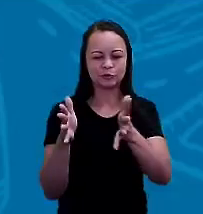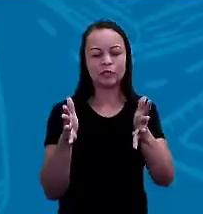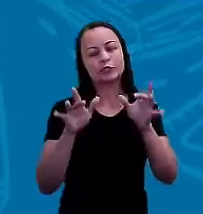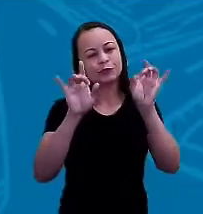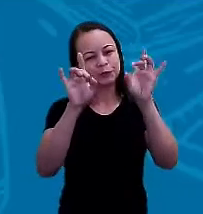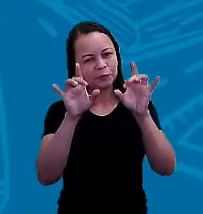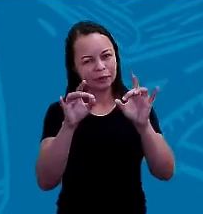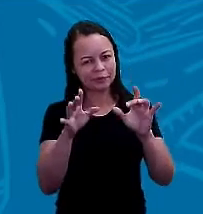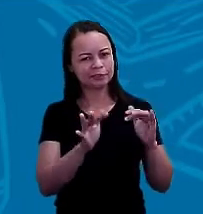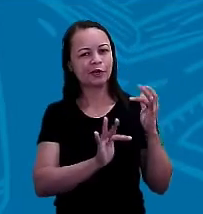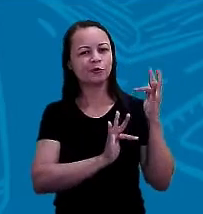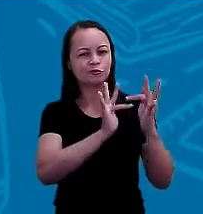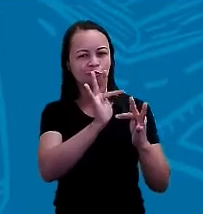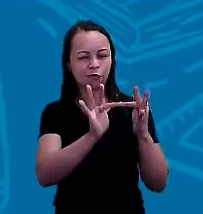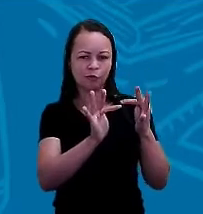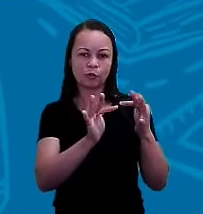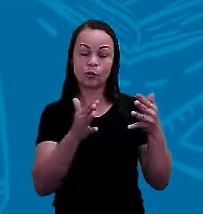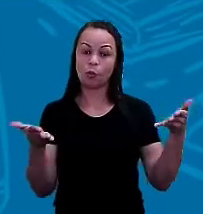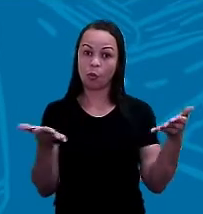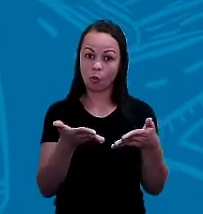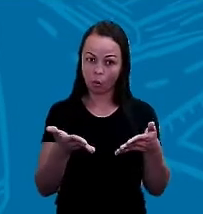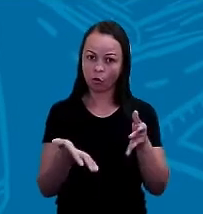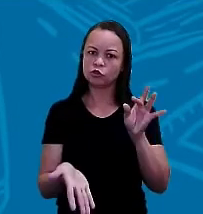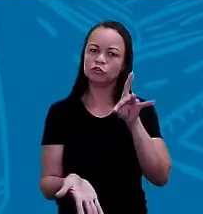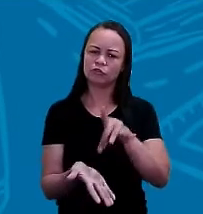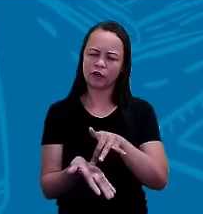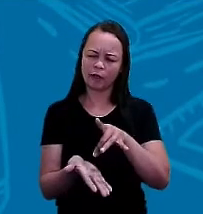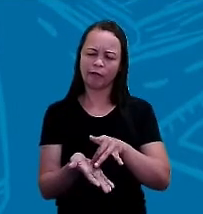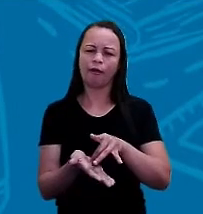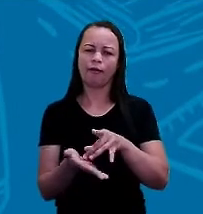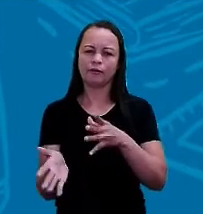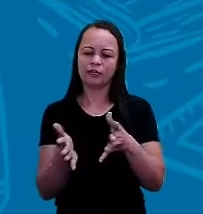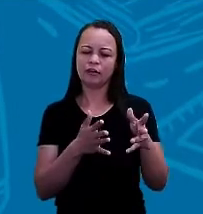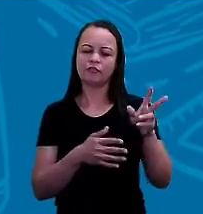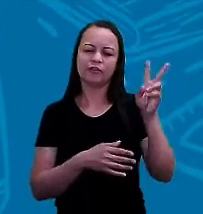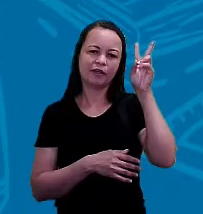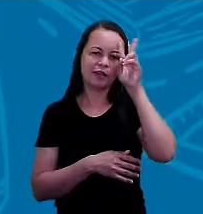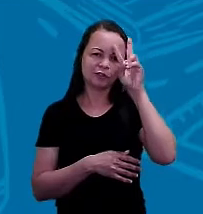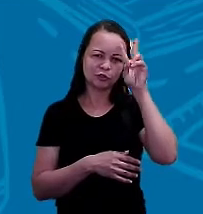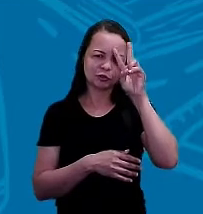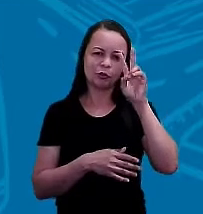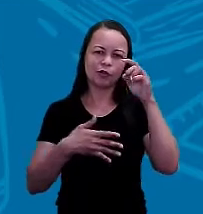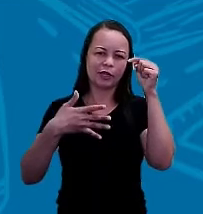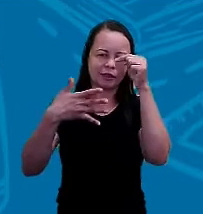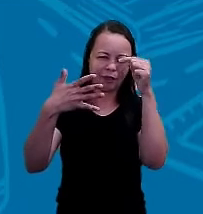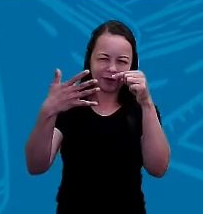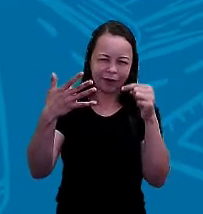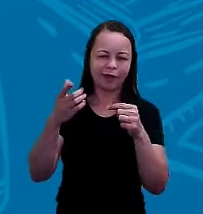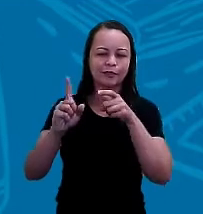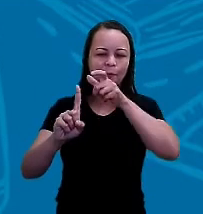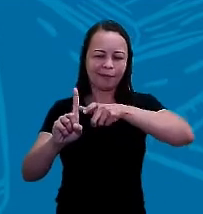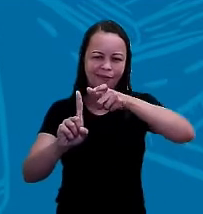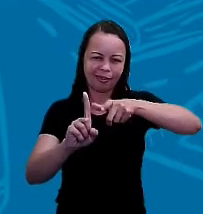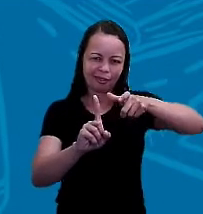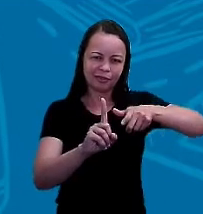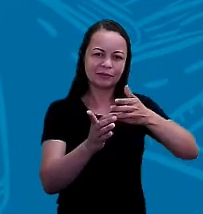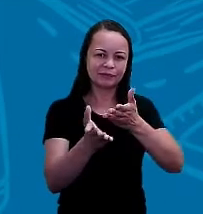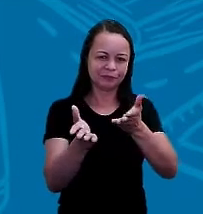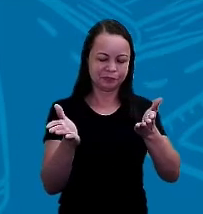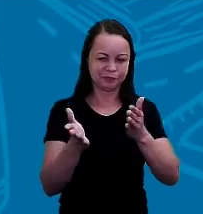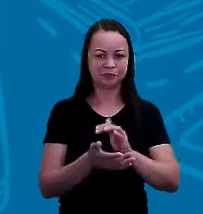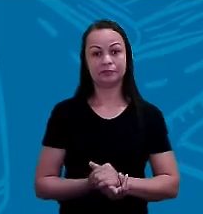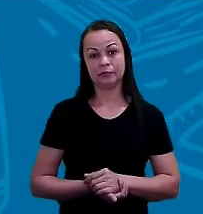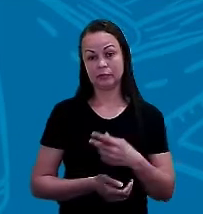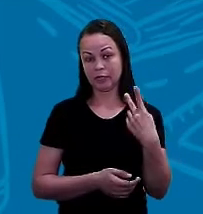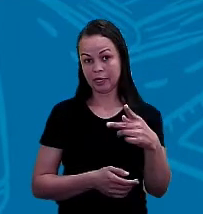onde hoje, de fato, a gente vai vivenciar a história de cada personagem desse aí, tá certo?